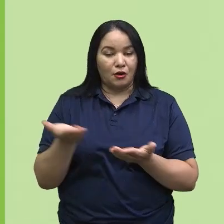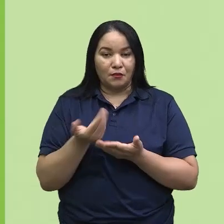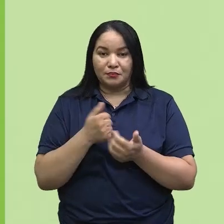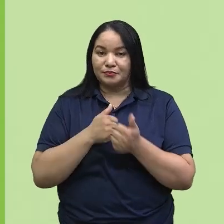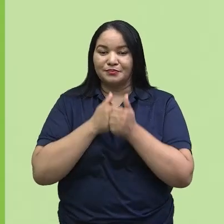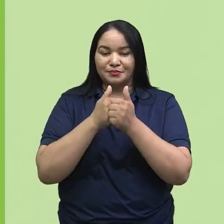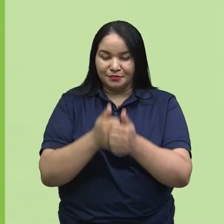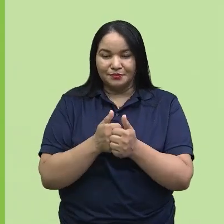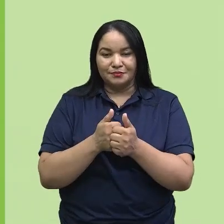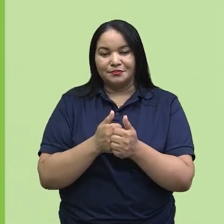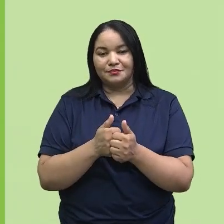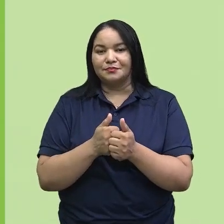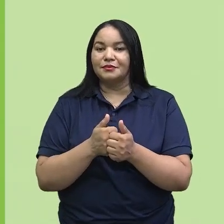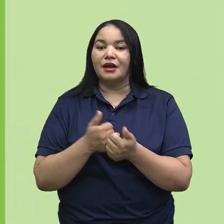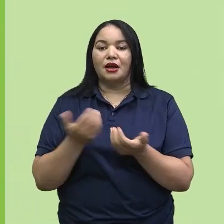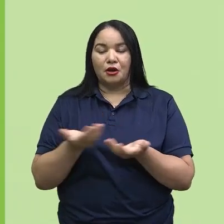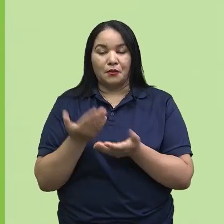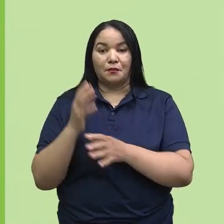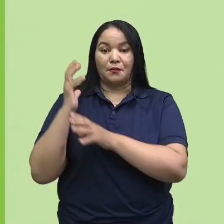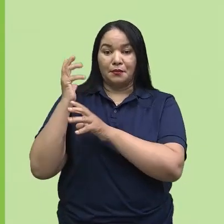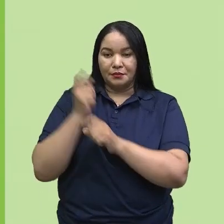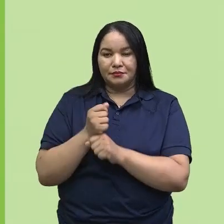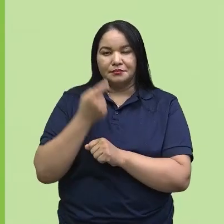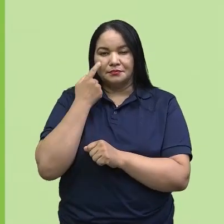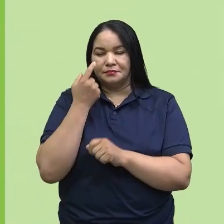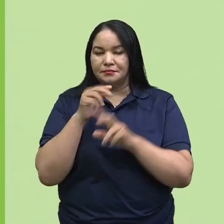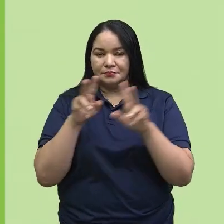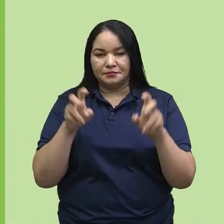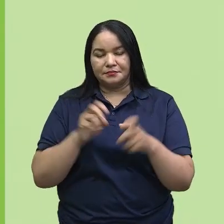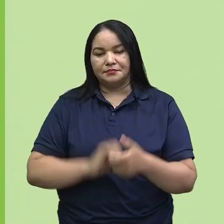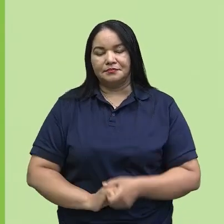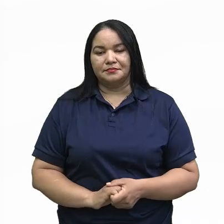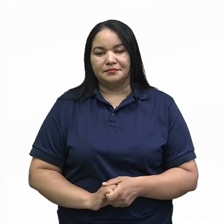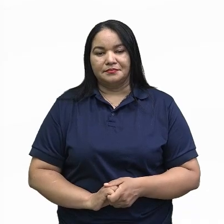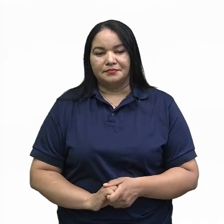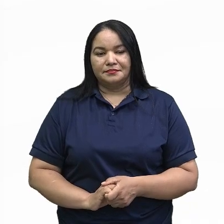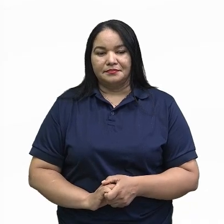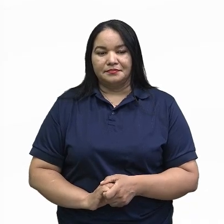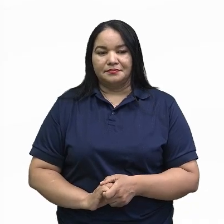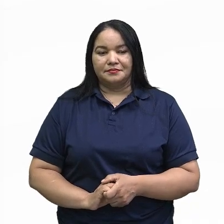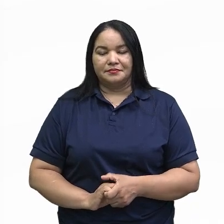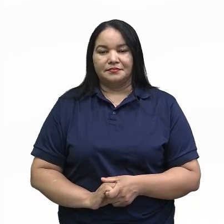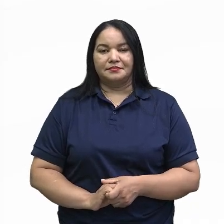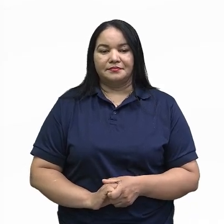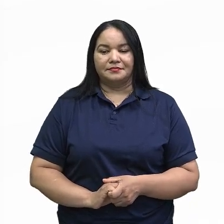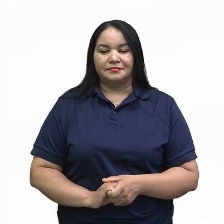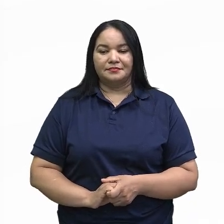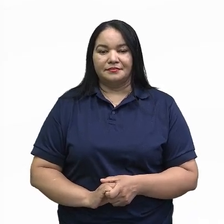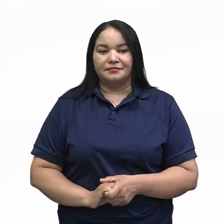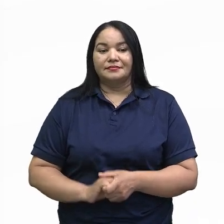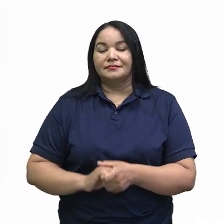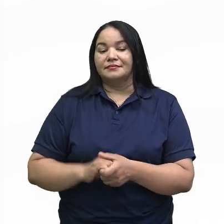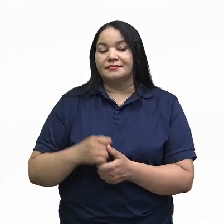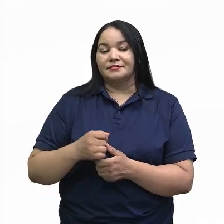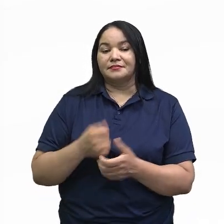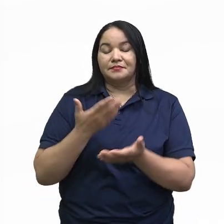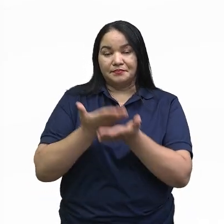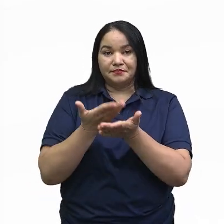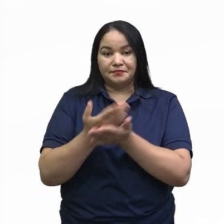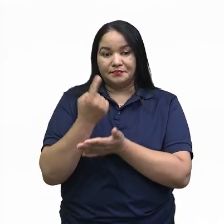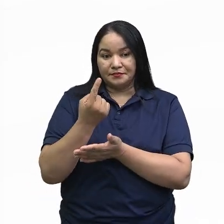acompanhar vocês nessa revisão. Então, bora dar uma olhadinha no que nós vamos falar hoje. Aula